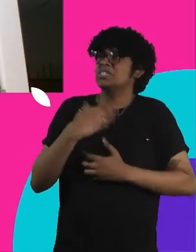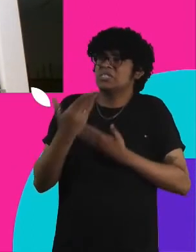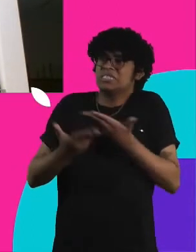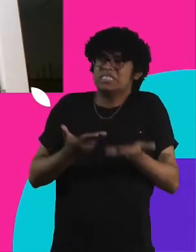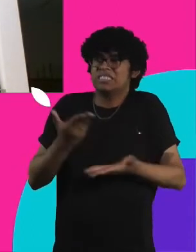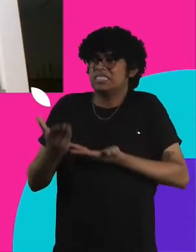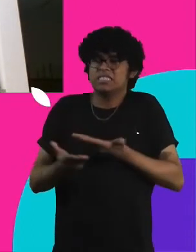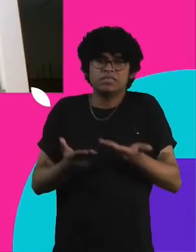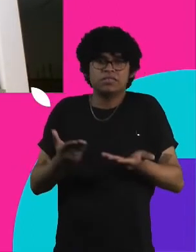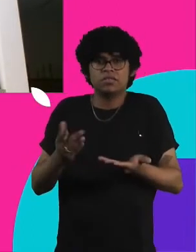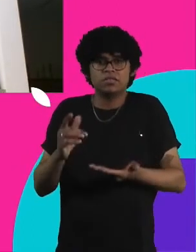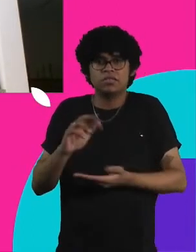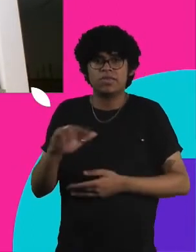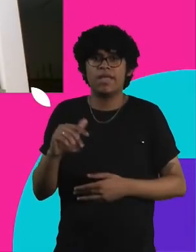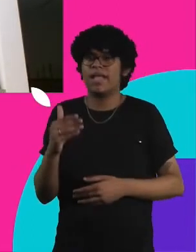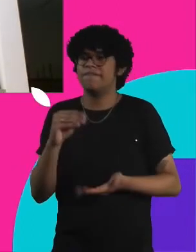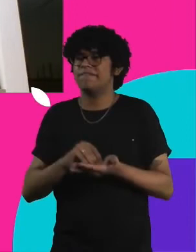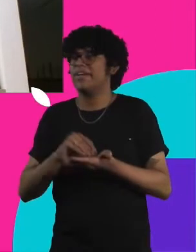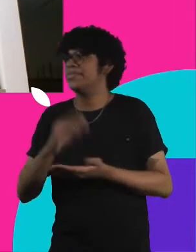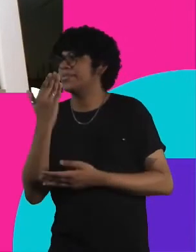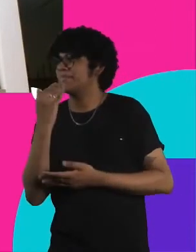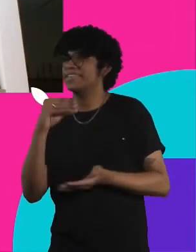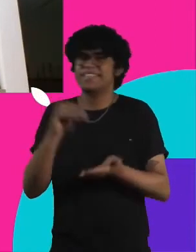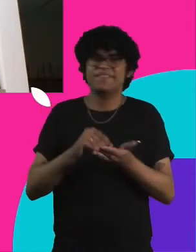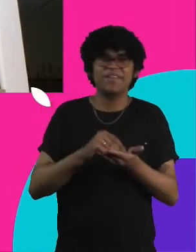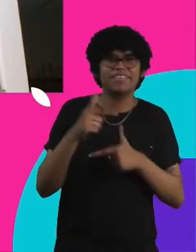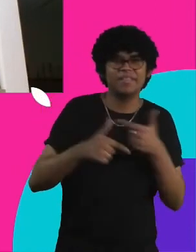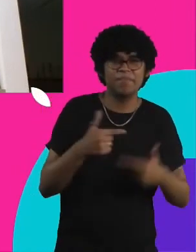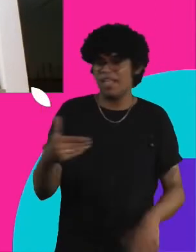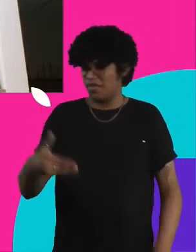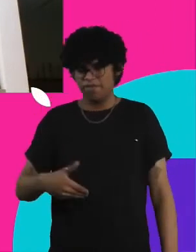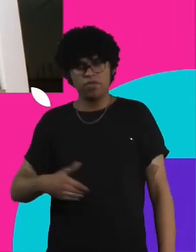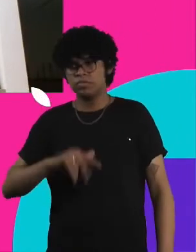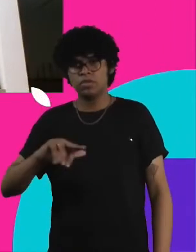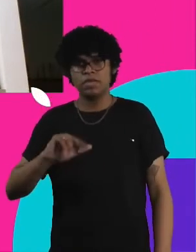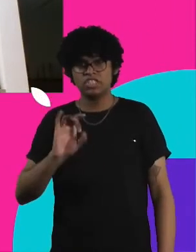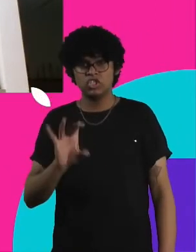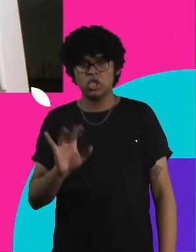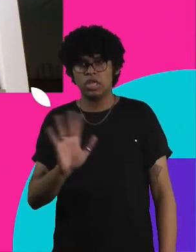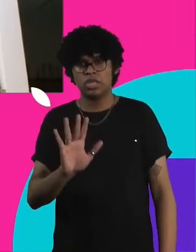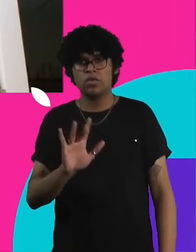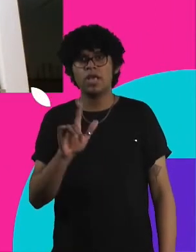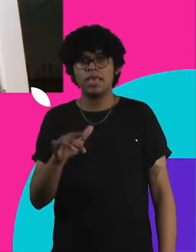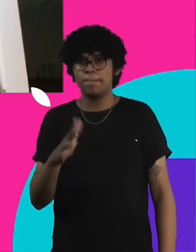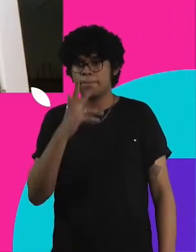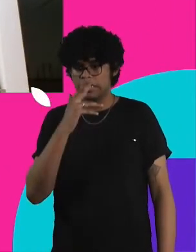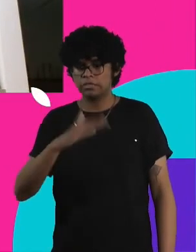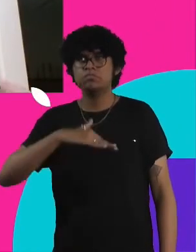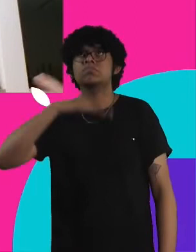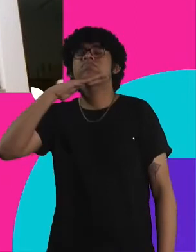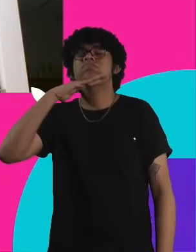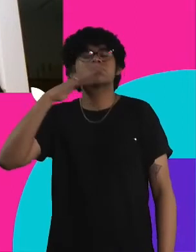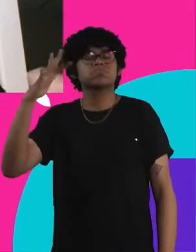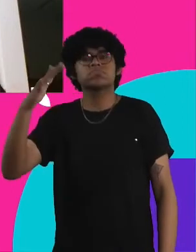só a questão da falta de comida, da falta de renda, da fome, tudo isso. É uma questão, às vezes, até de sufocamento, né? Porque ela